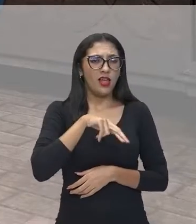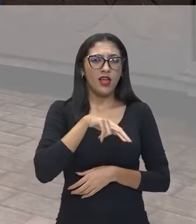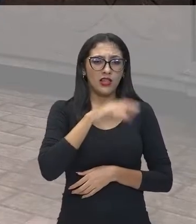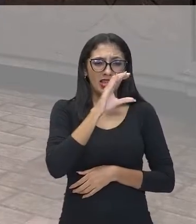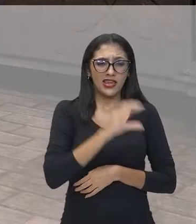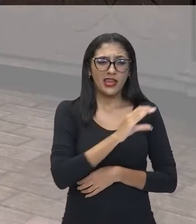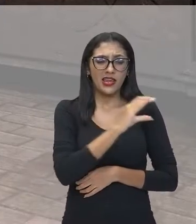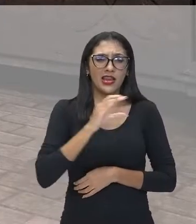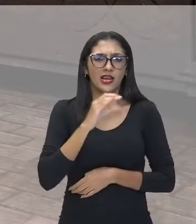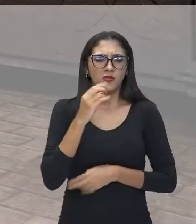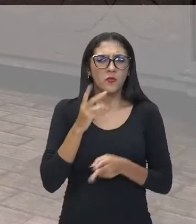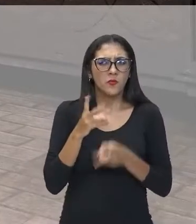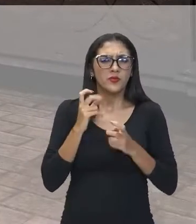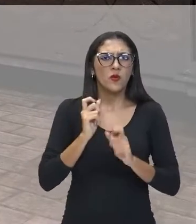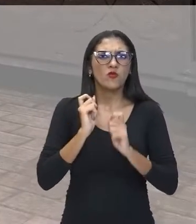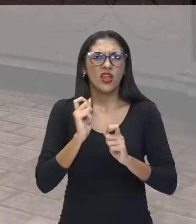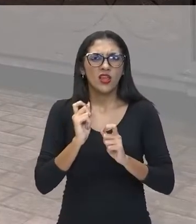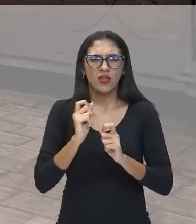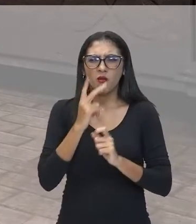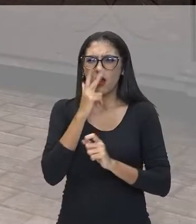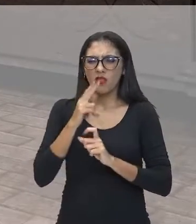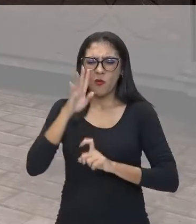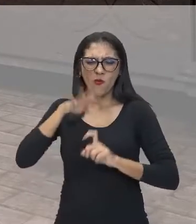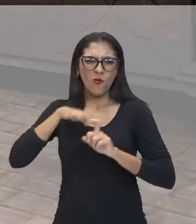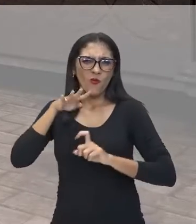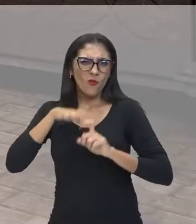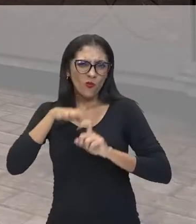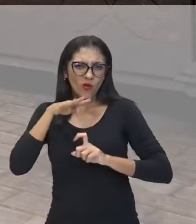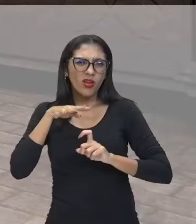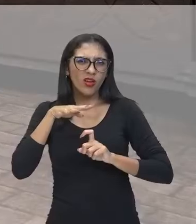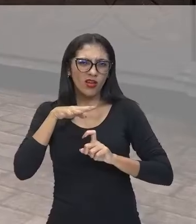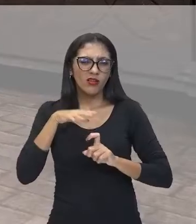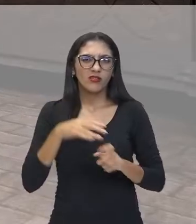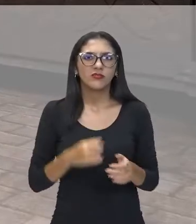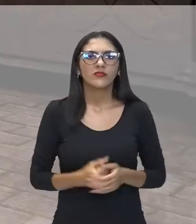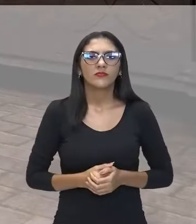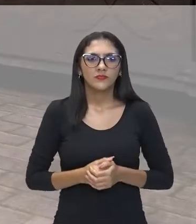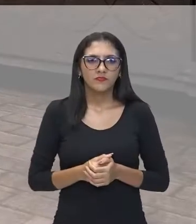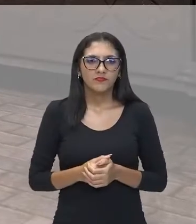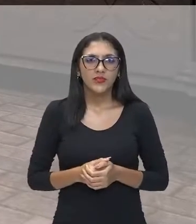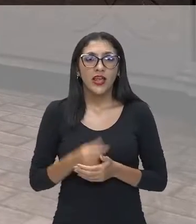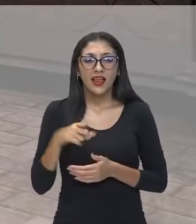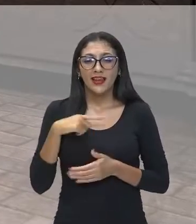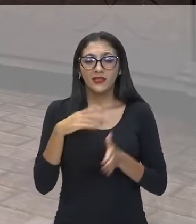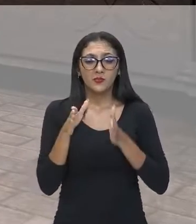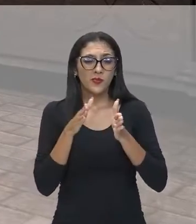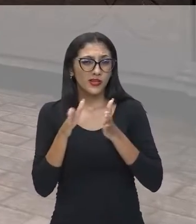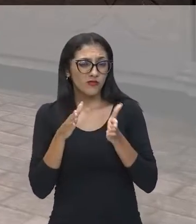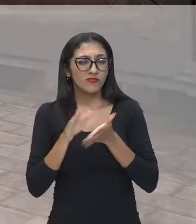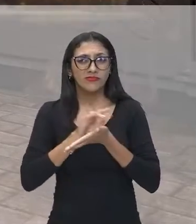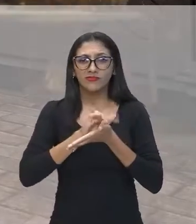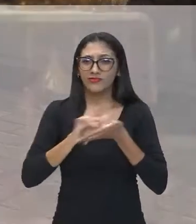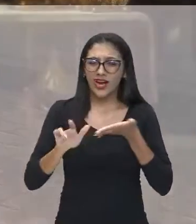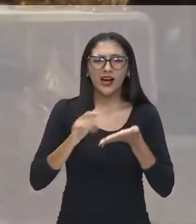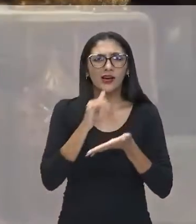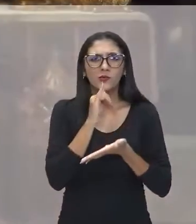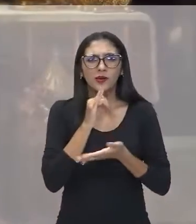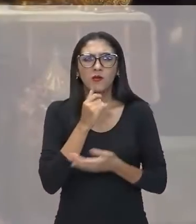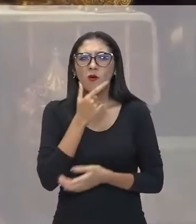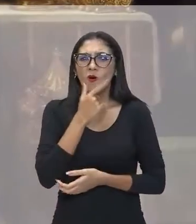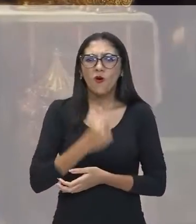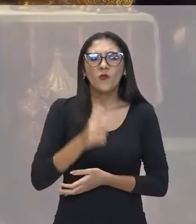bruxaria. Nesse período, muitos alquimistas, homens e mulheres,